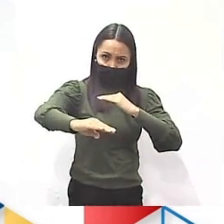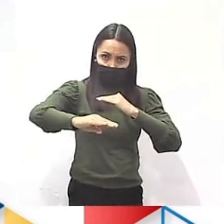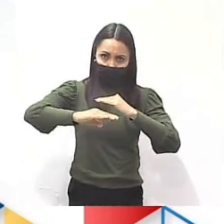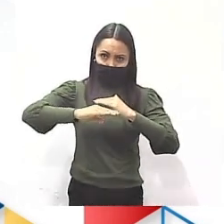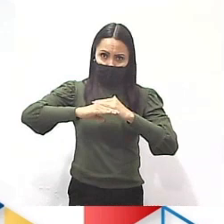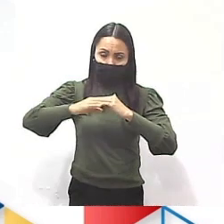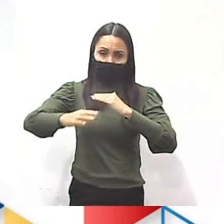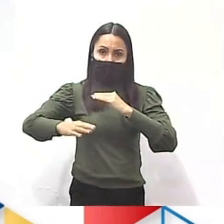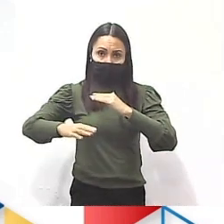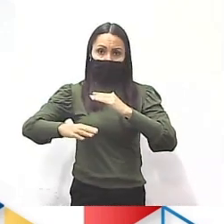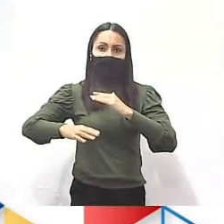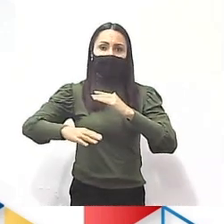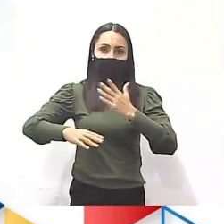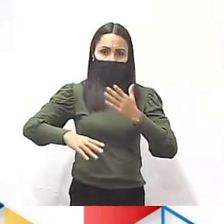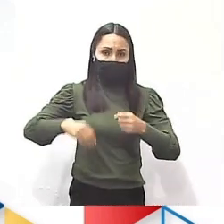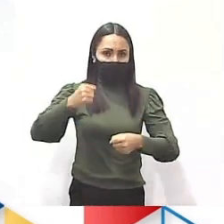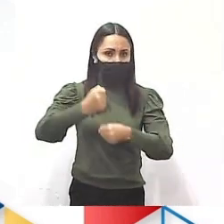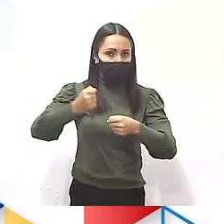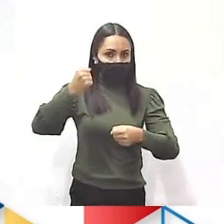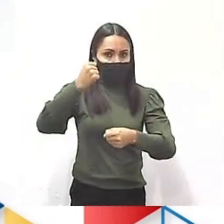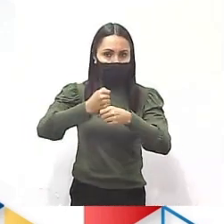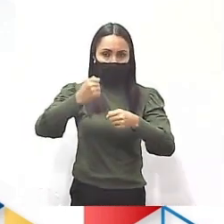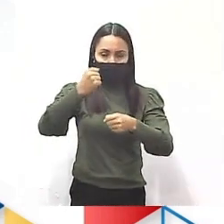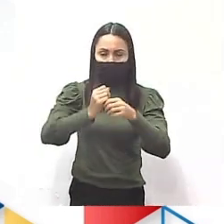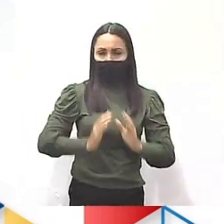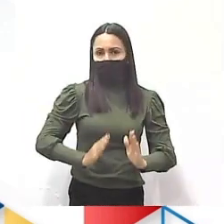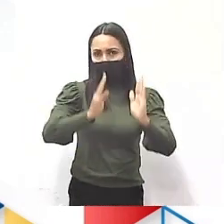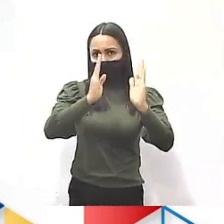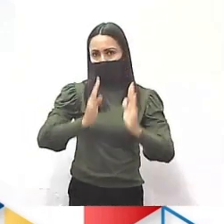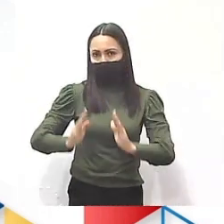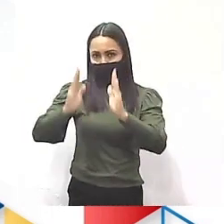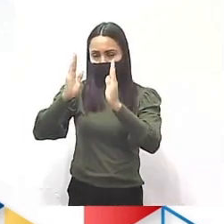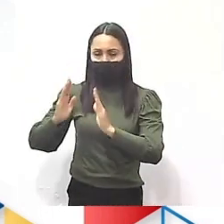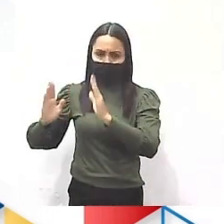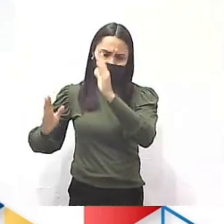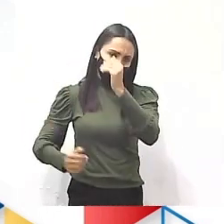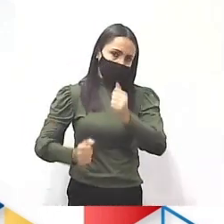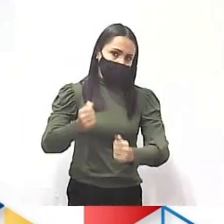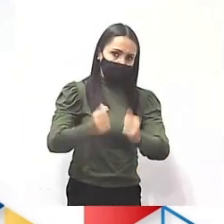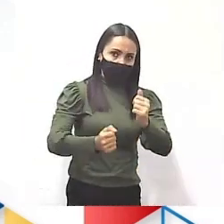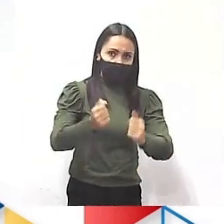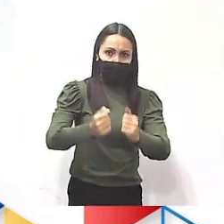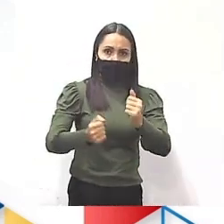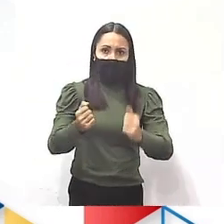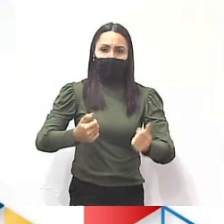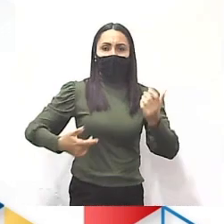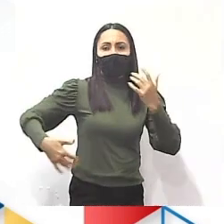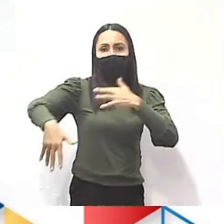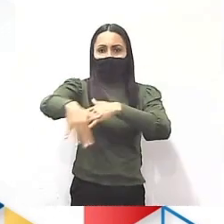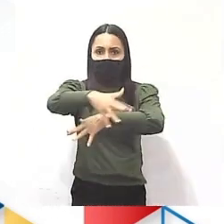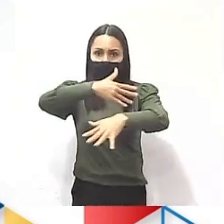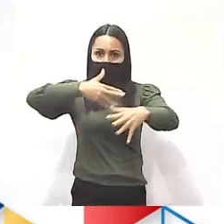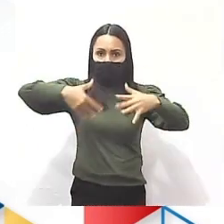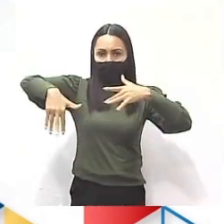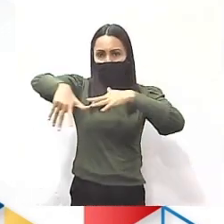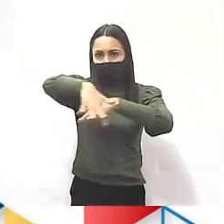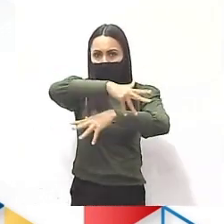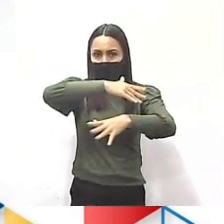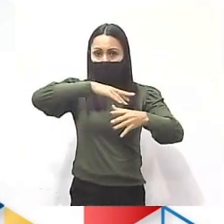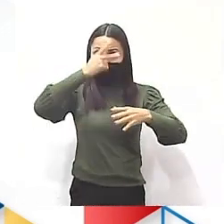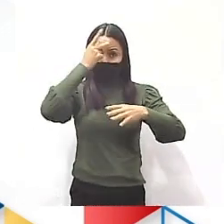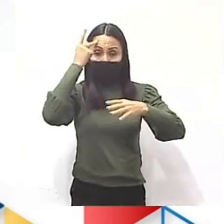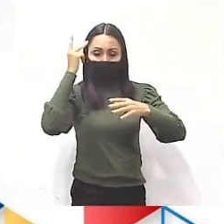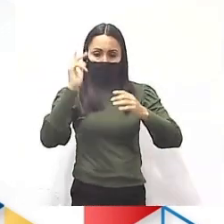da construção dos prédios, por causa dos carros, da concentração urbana, das pessoas, vejam